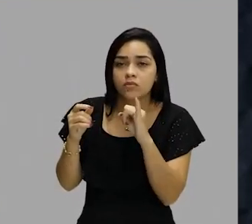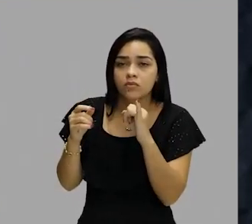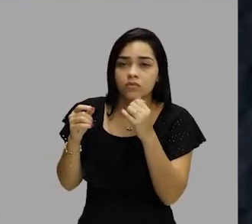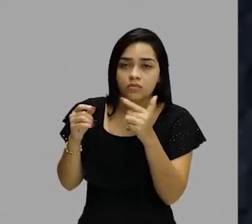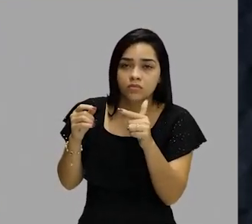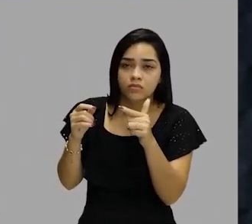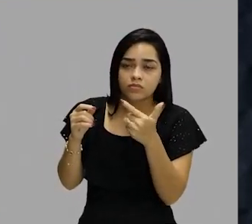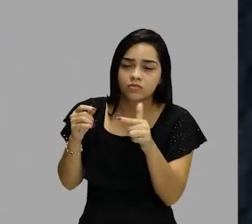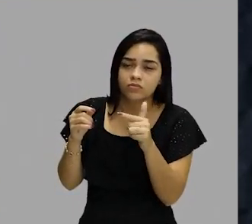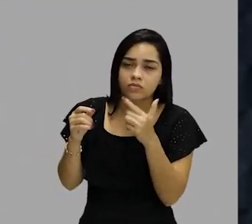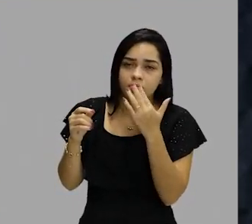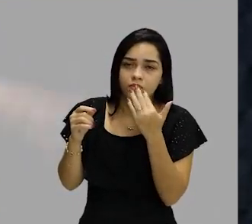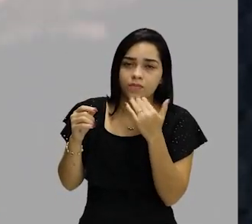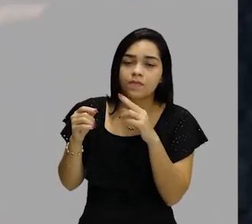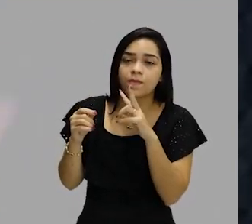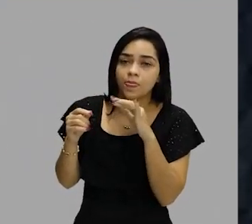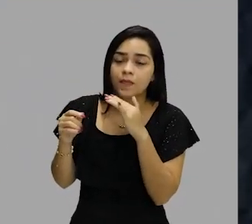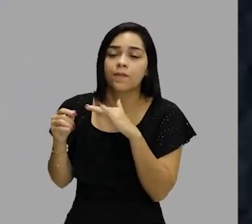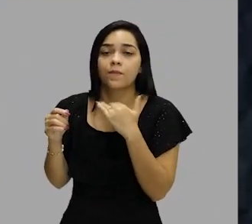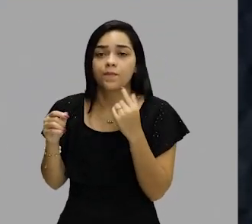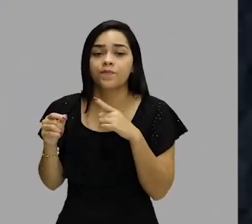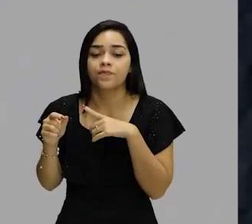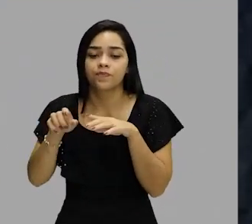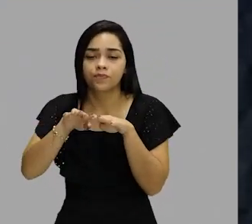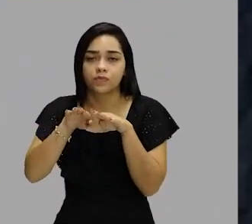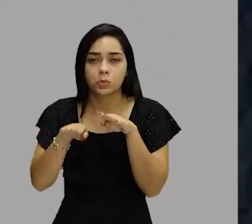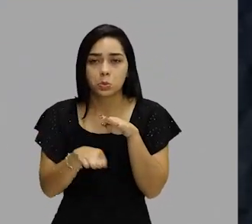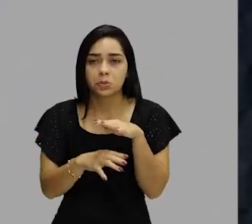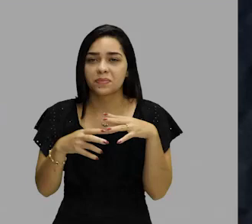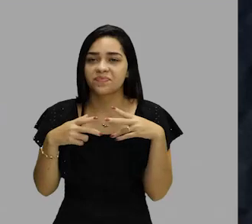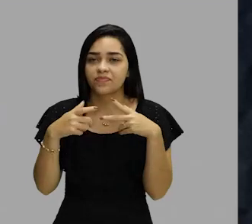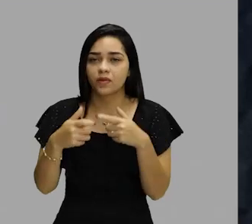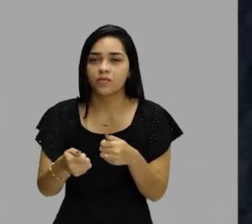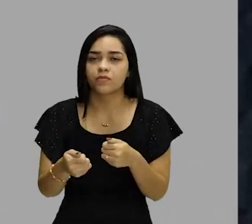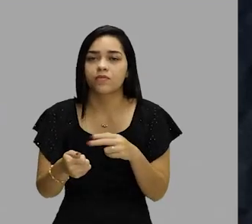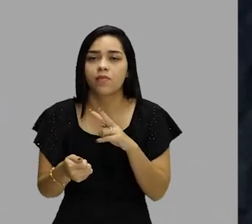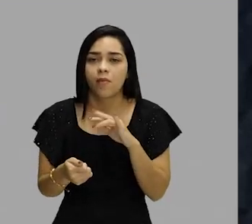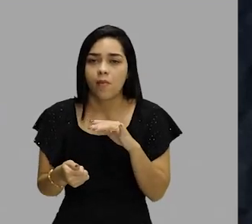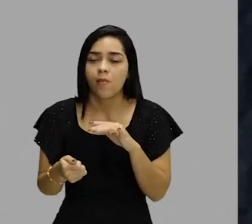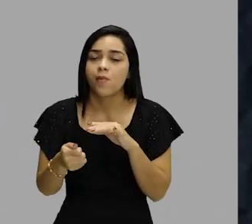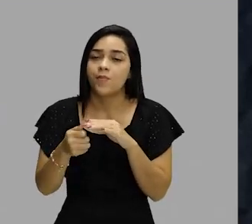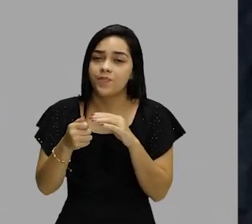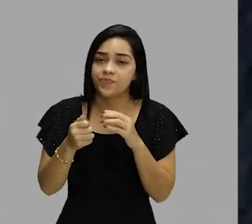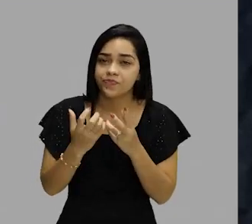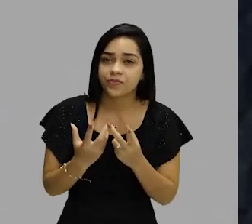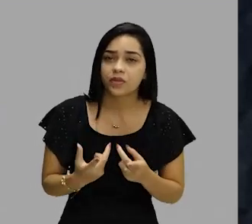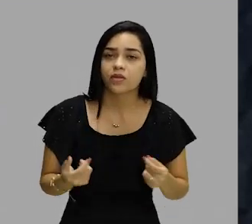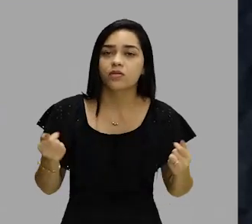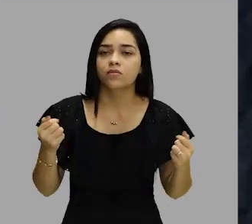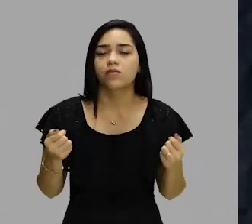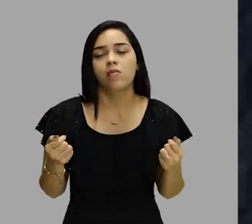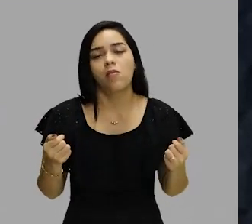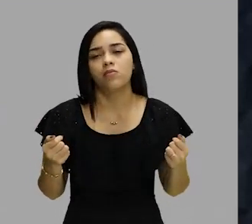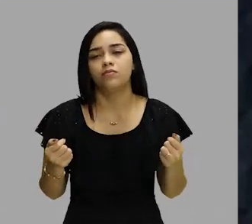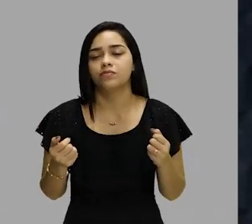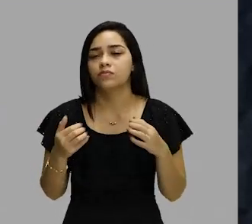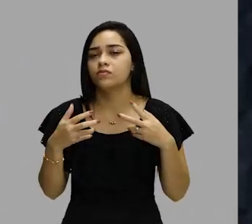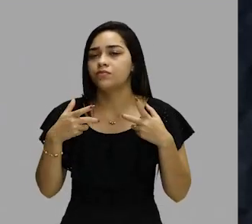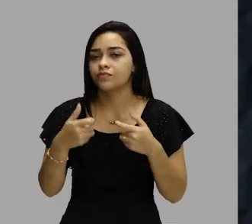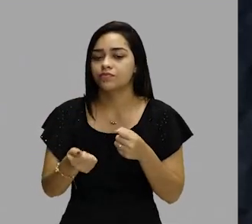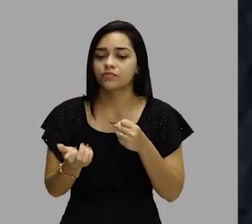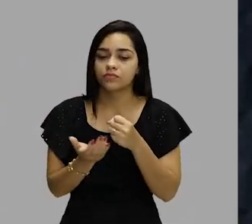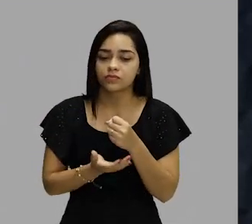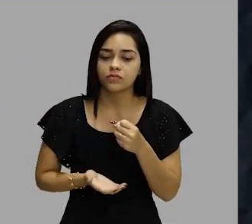fome também. Então aí você tem um grande desequilíbrio, a cadeia toda ela vai por água abaixo. Se você destrói a base da